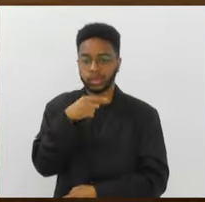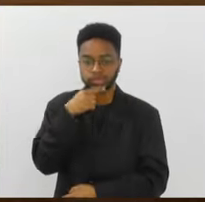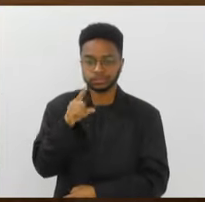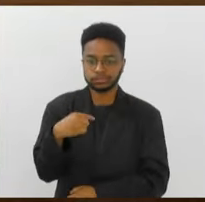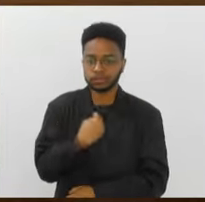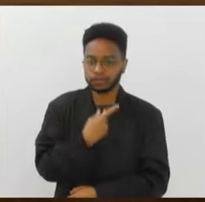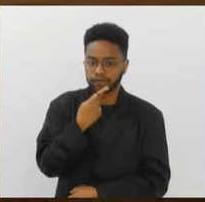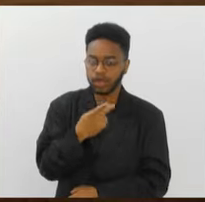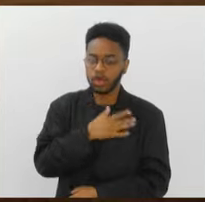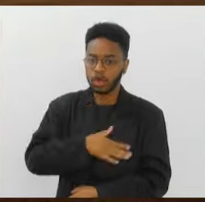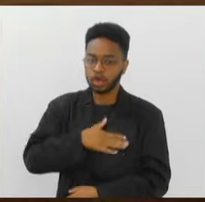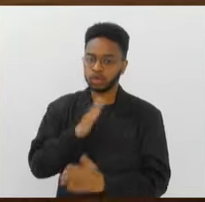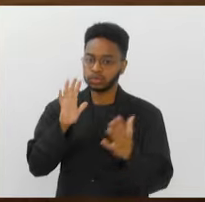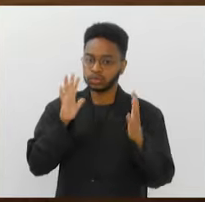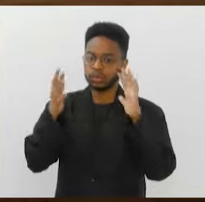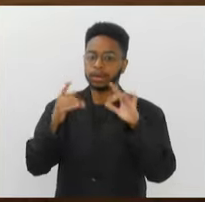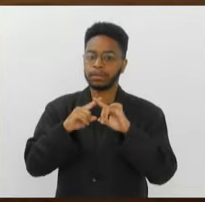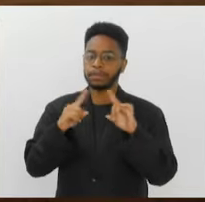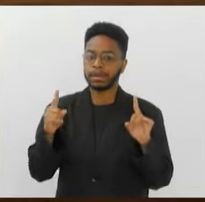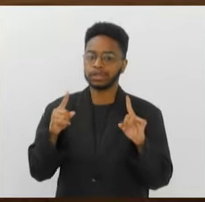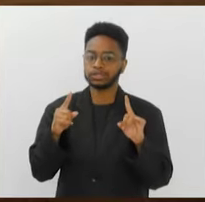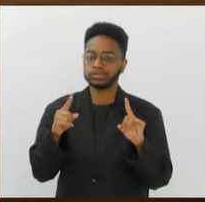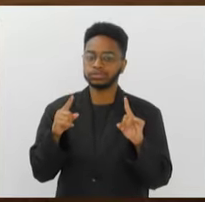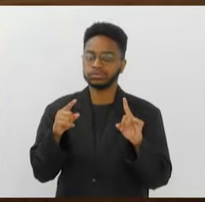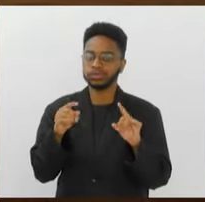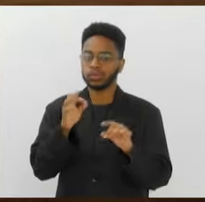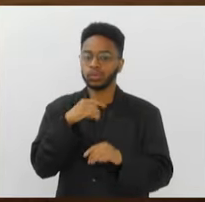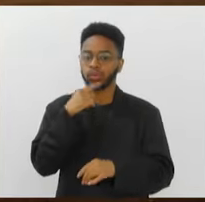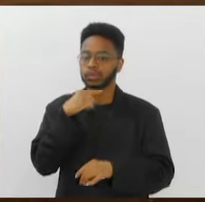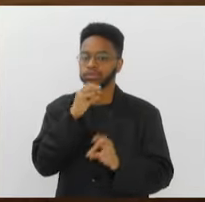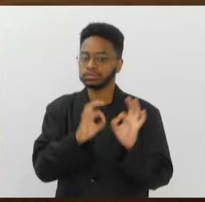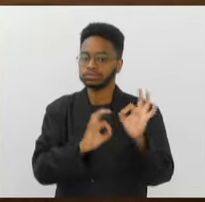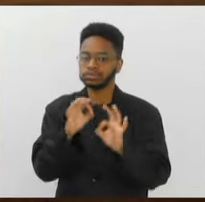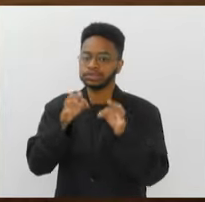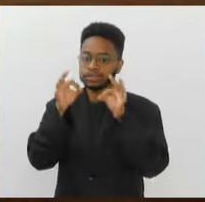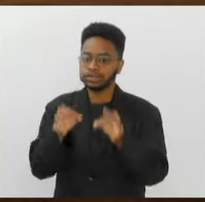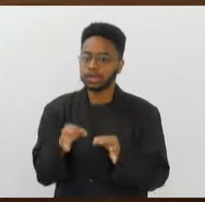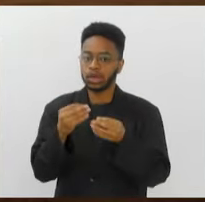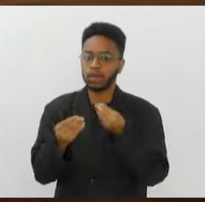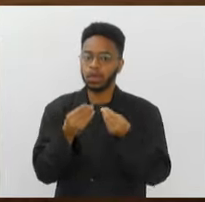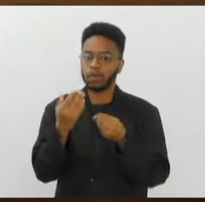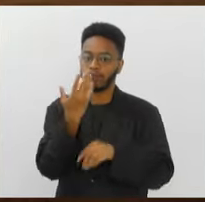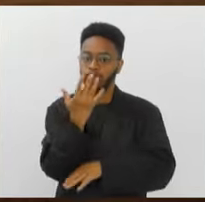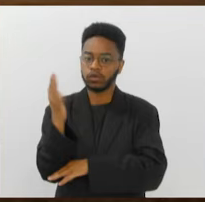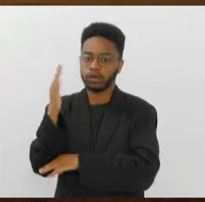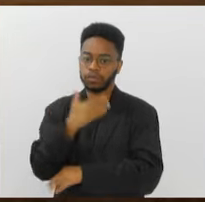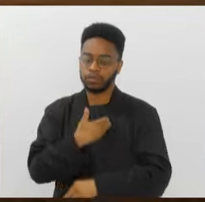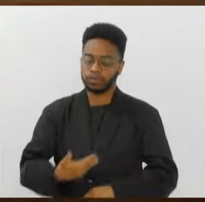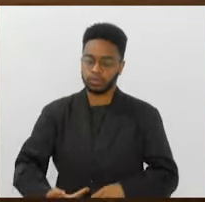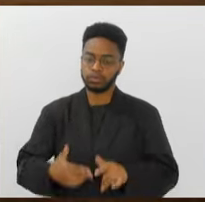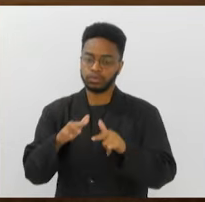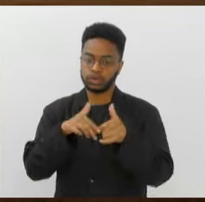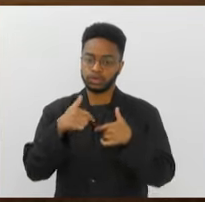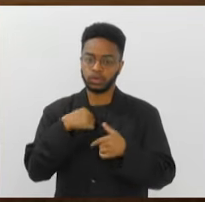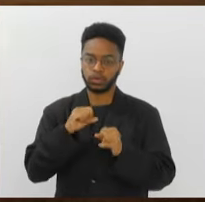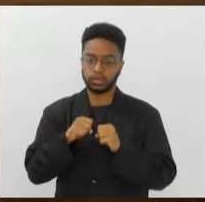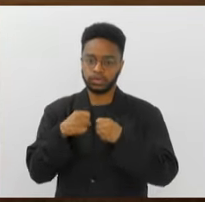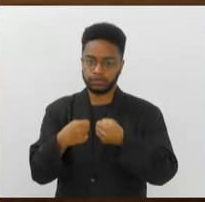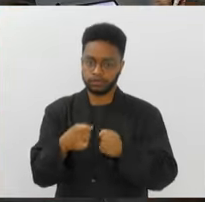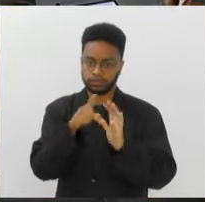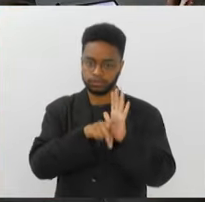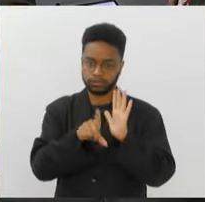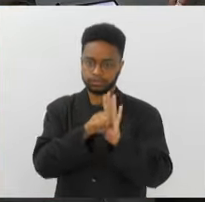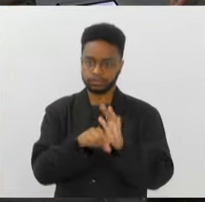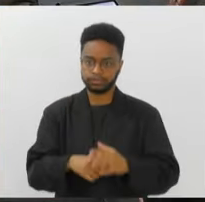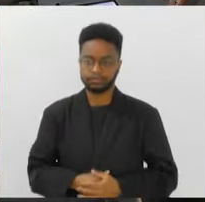e não identificar e dar uma destinação correta às florestas públicas. É essa a defesa, presidente